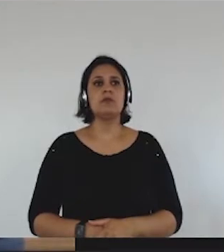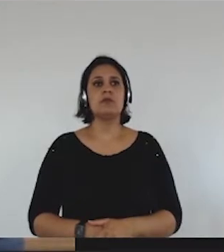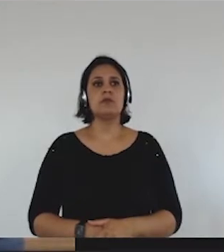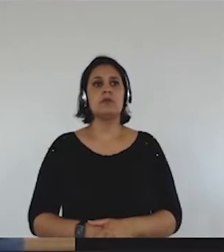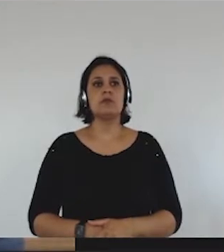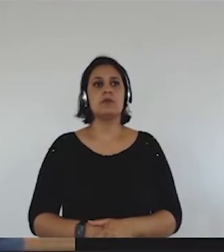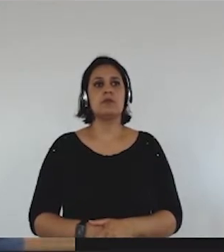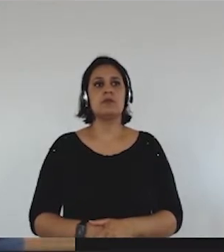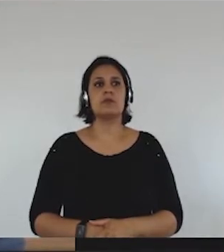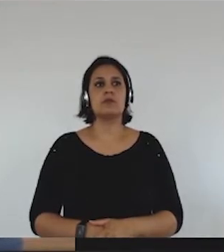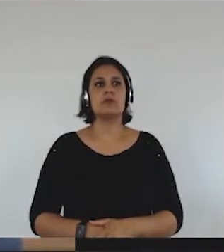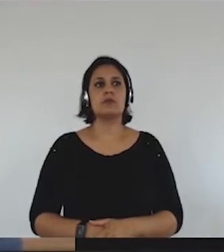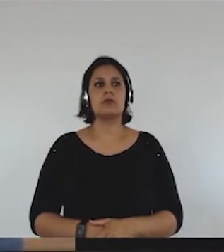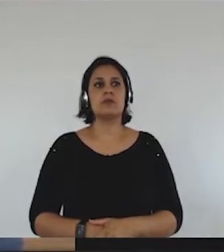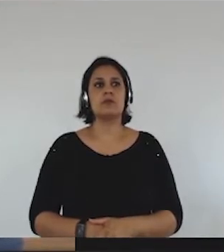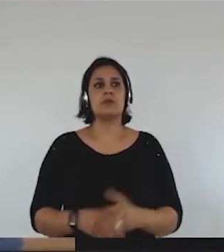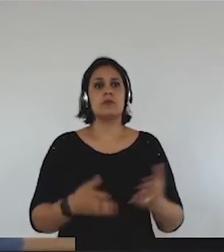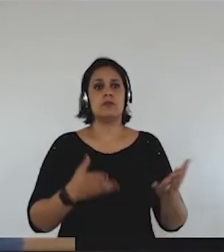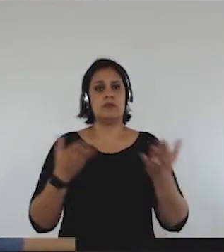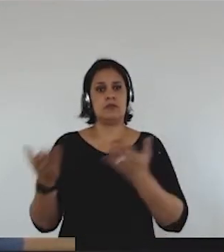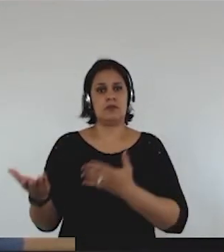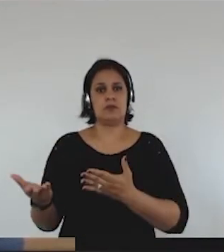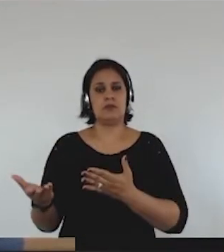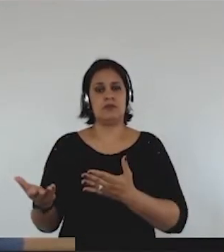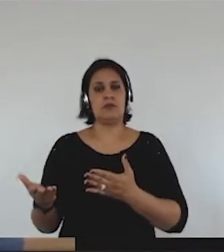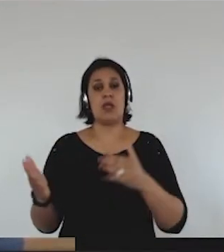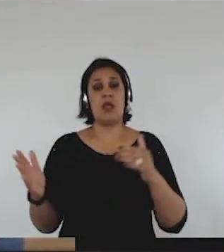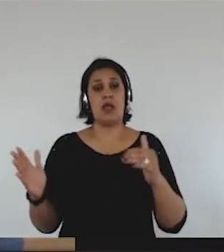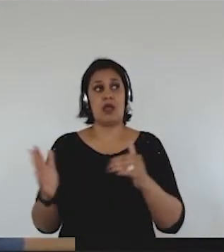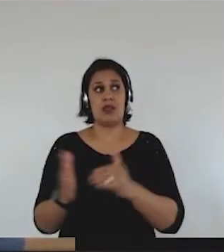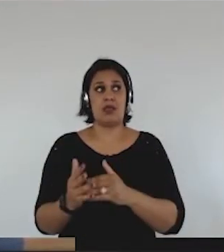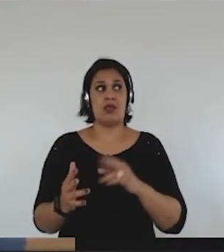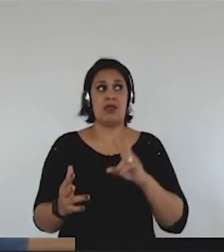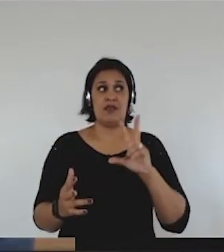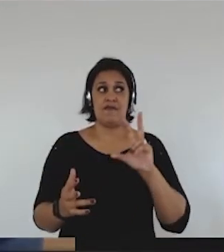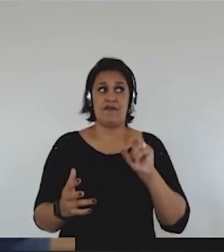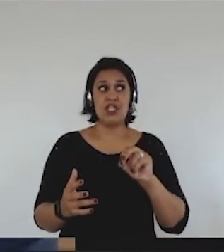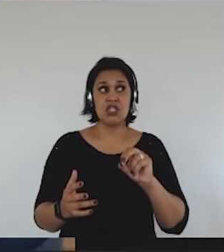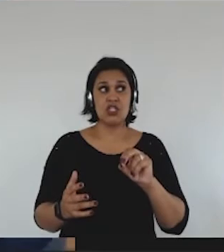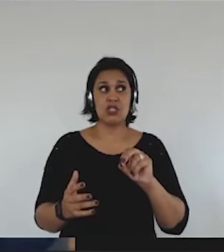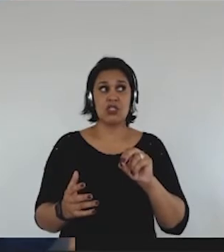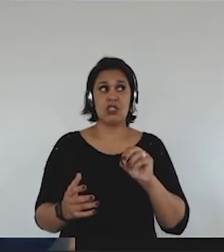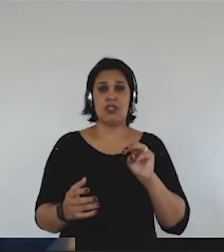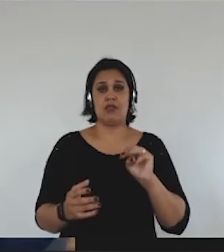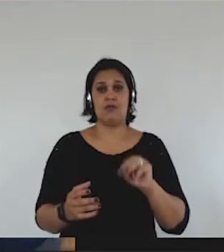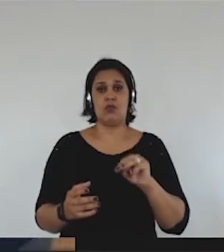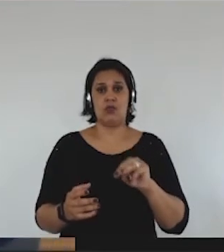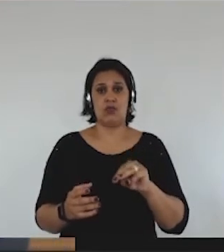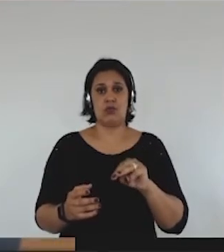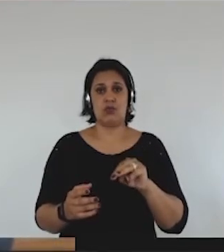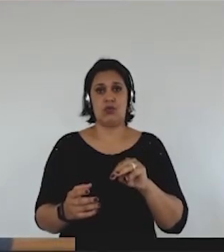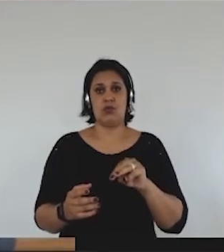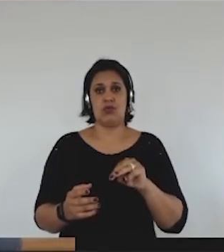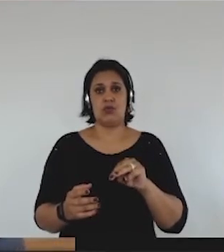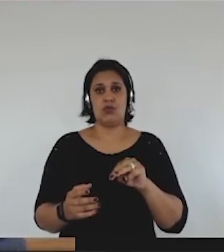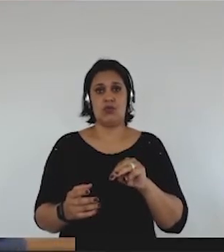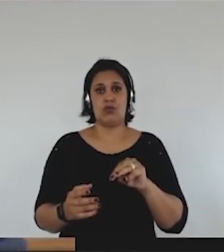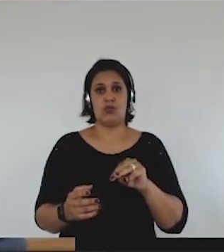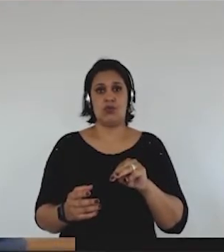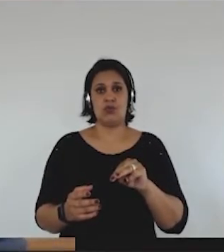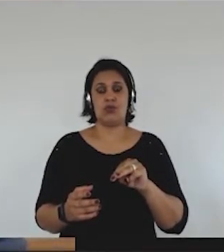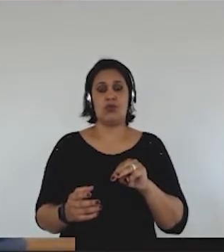concedo 20 minutos, até 20 minutos, ao nosso presidente Yuri